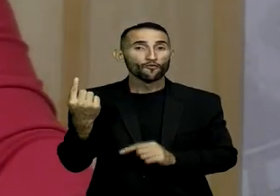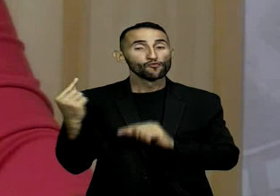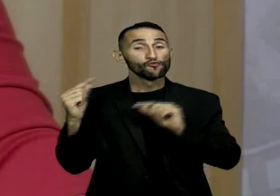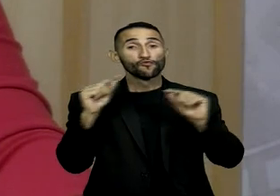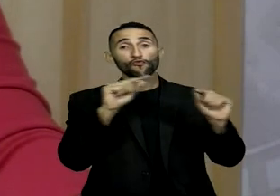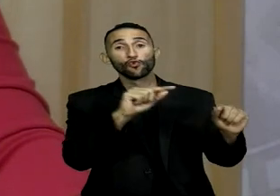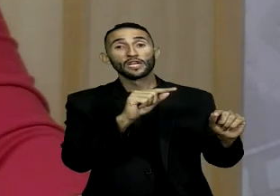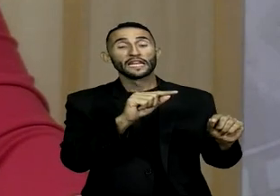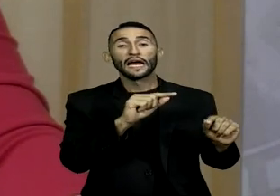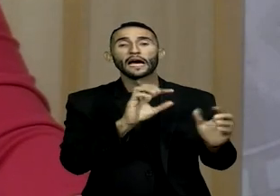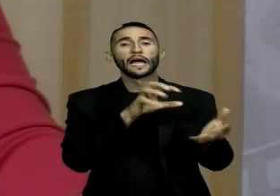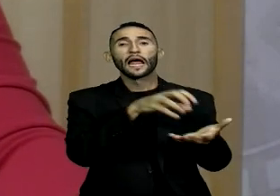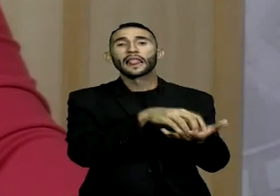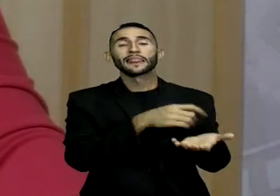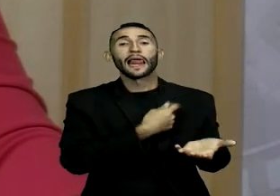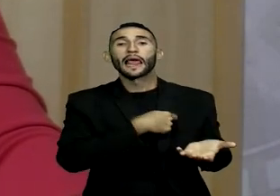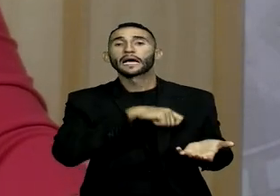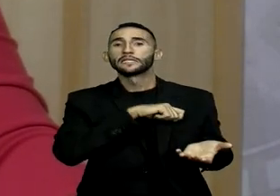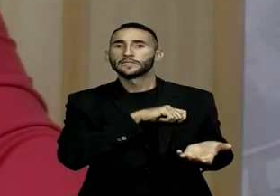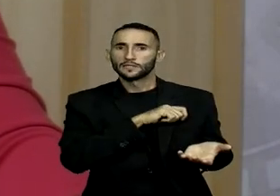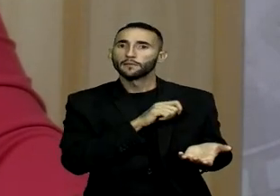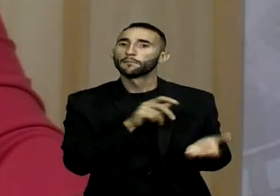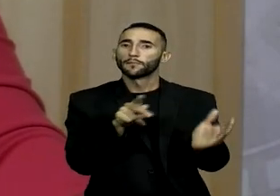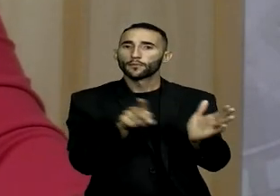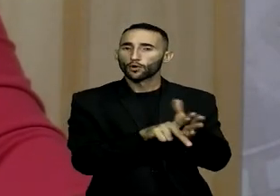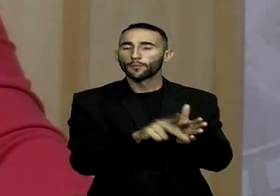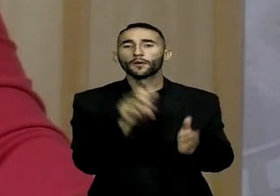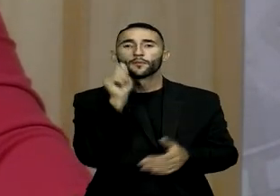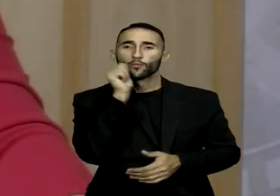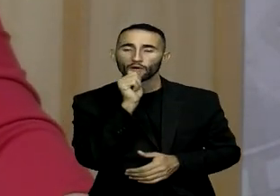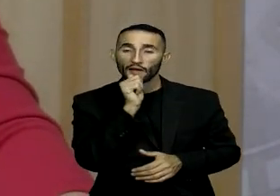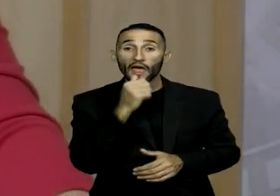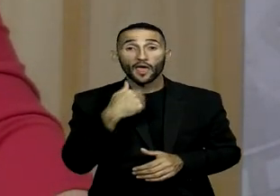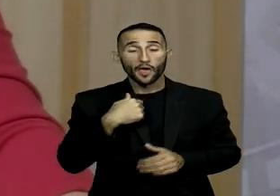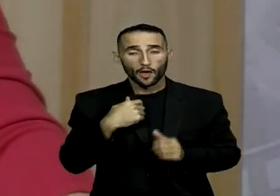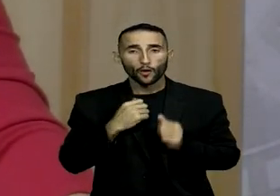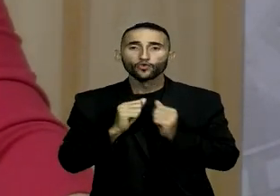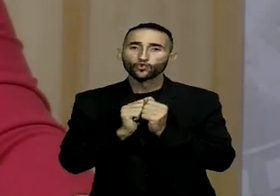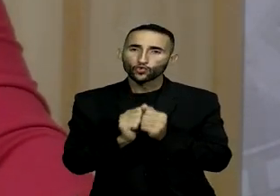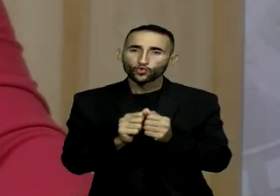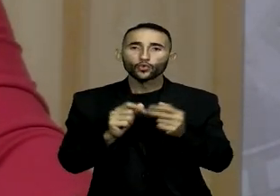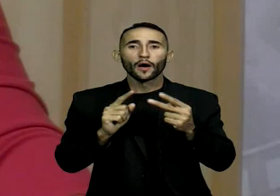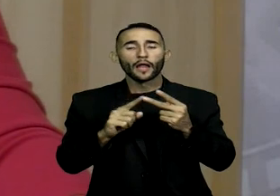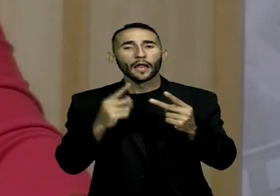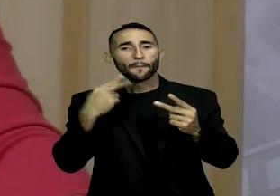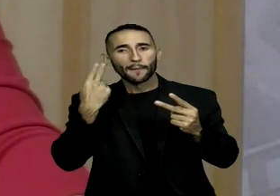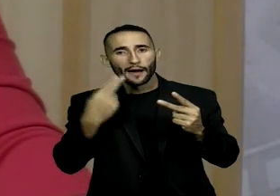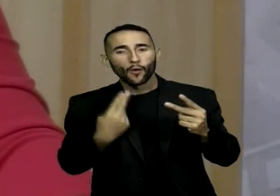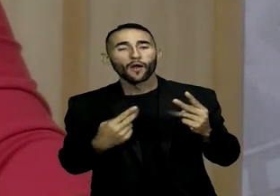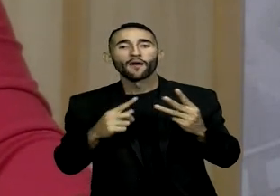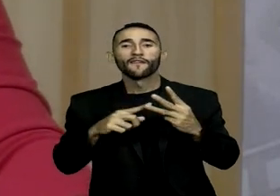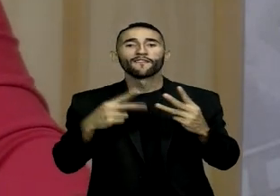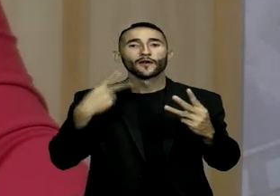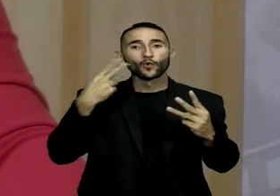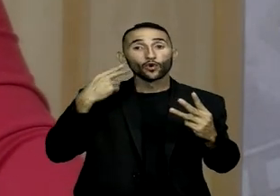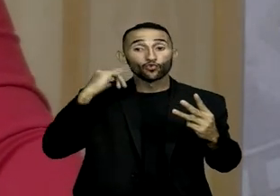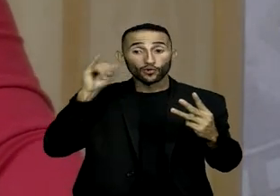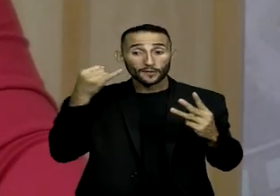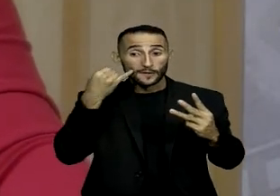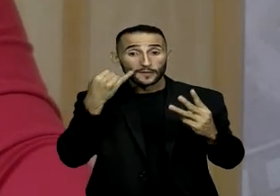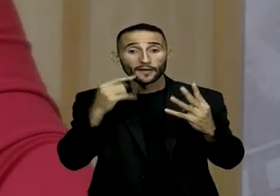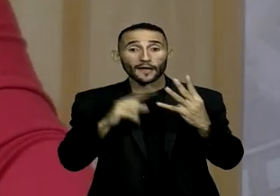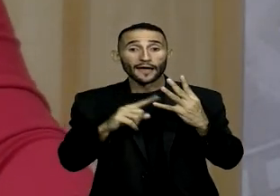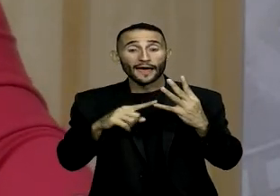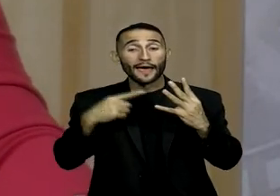Mulher, junto com essa comissão, eu estive presente, eu, Ana Paula, a vereadora Juliana, a vereadora Elza,